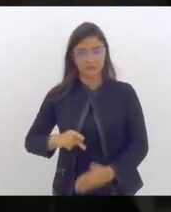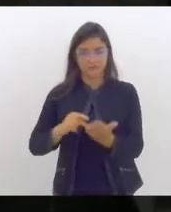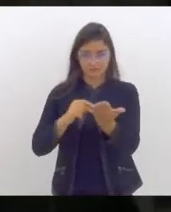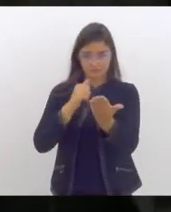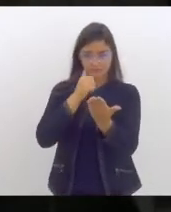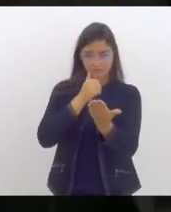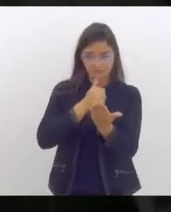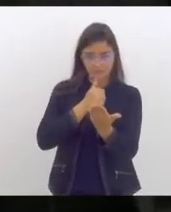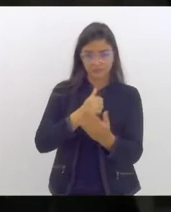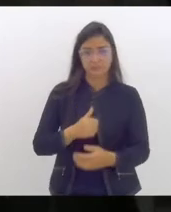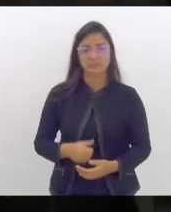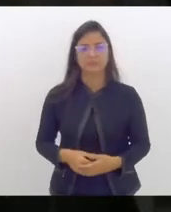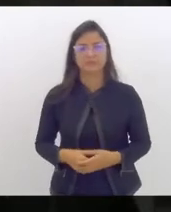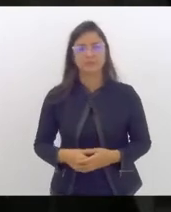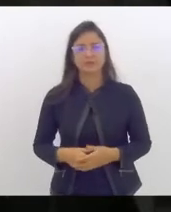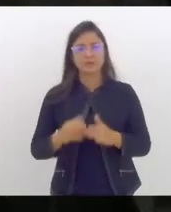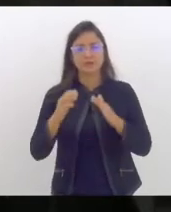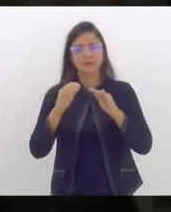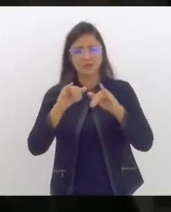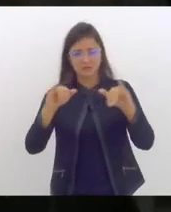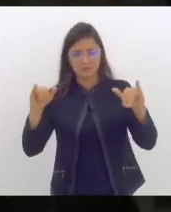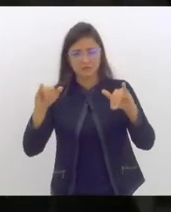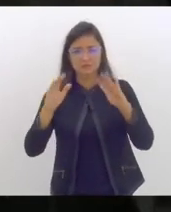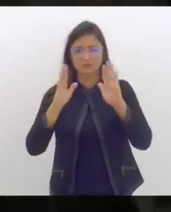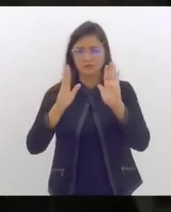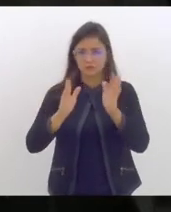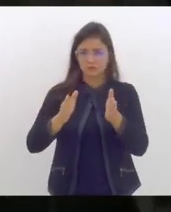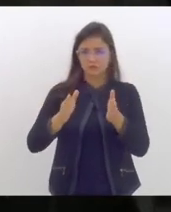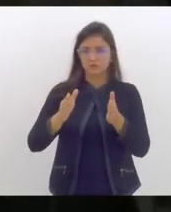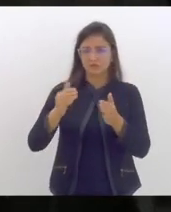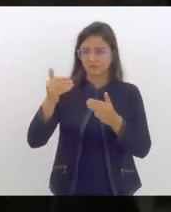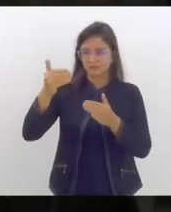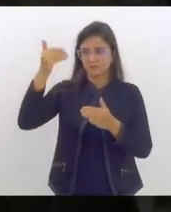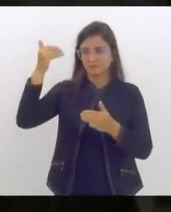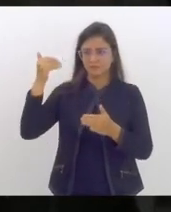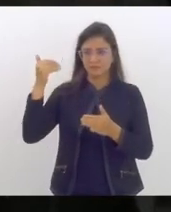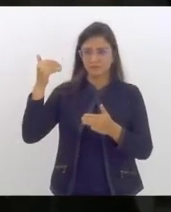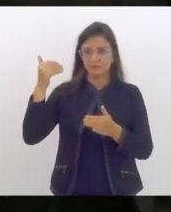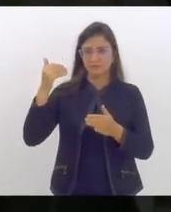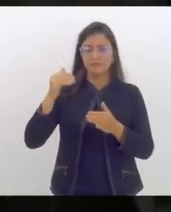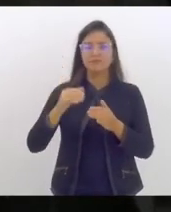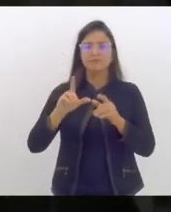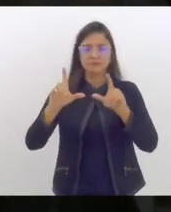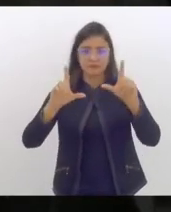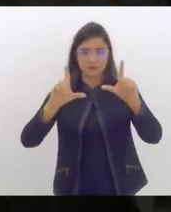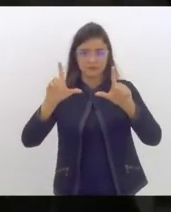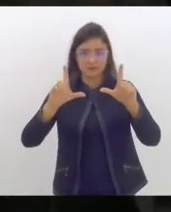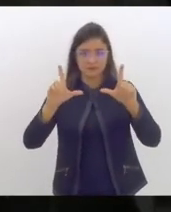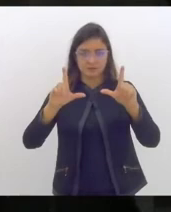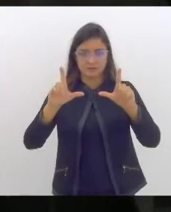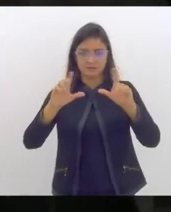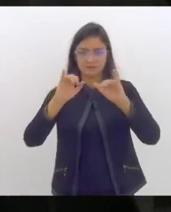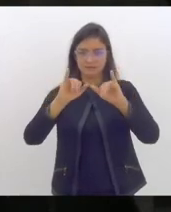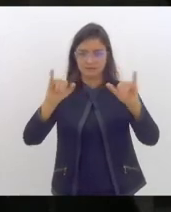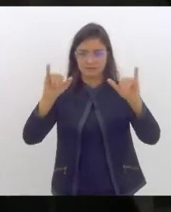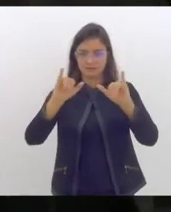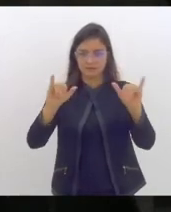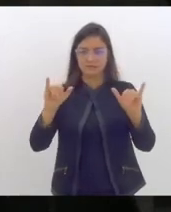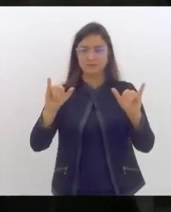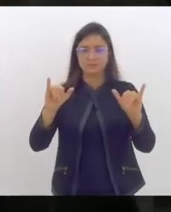conforme foi noticiado pela imprensa televisada,